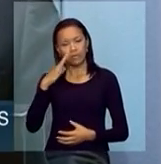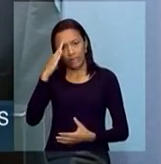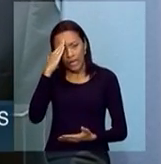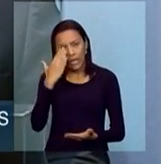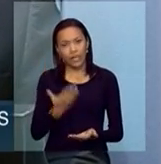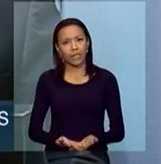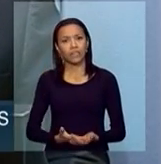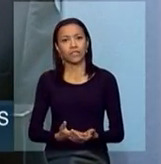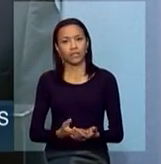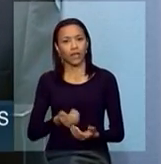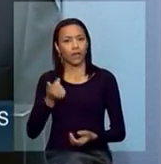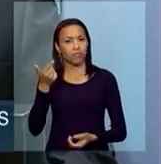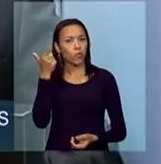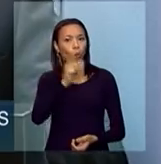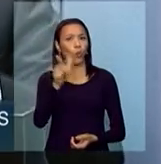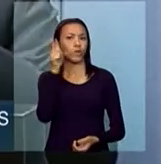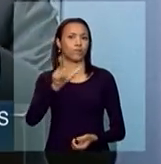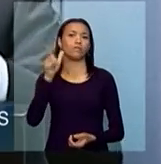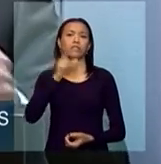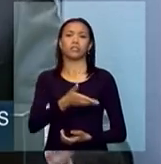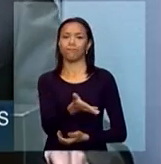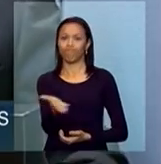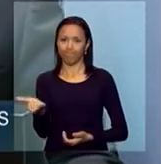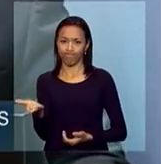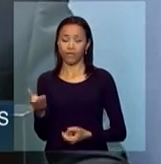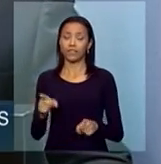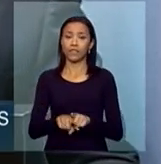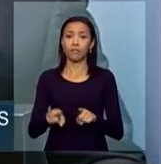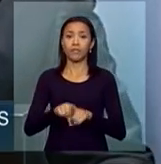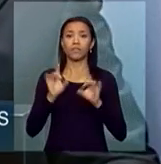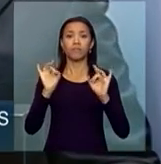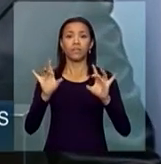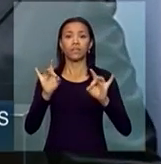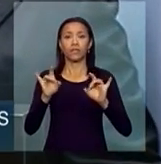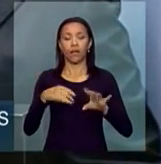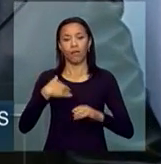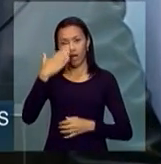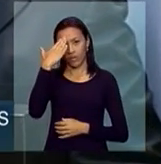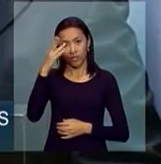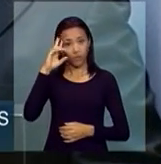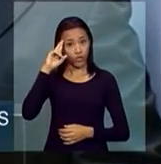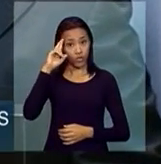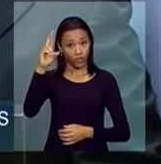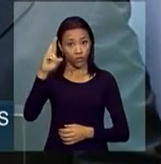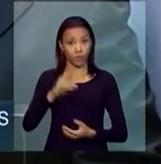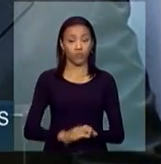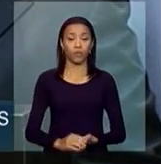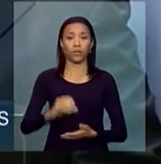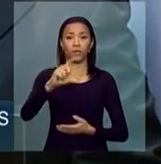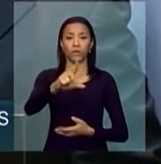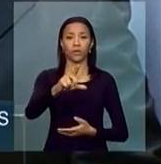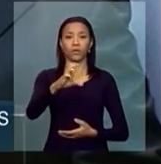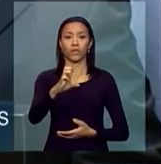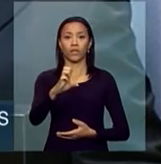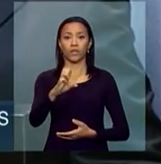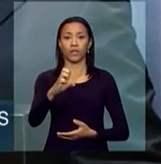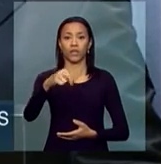nos resultados conquistados. Agradecer especialmente o diretor Clênio,